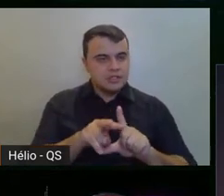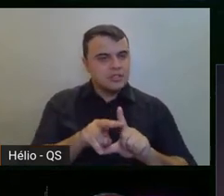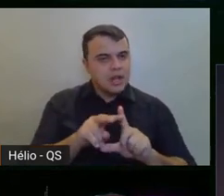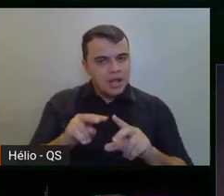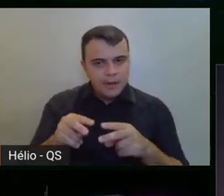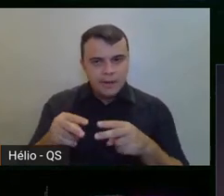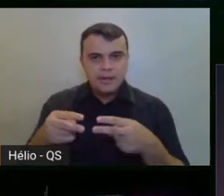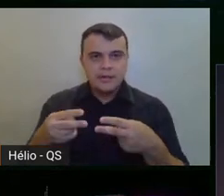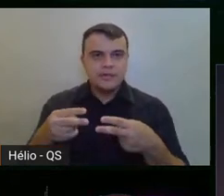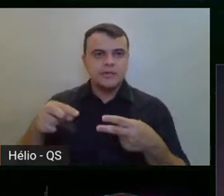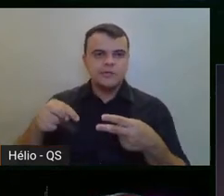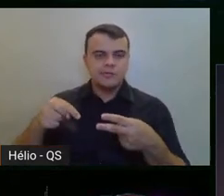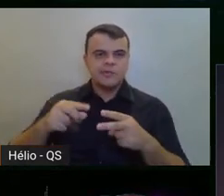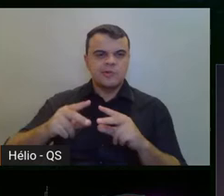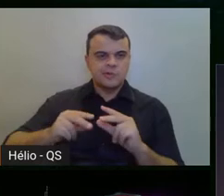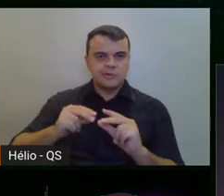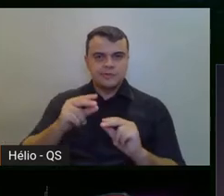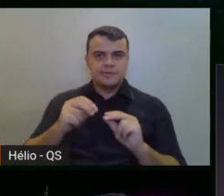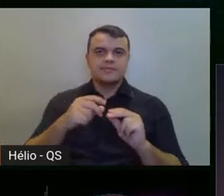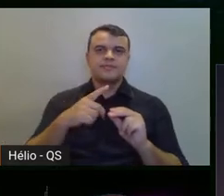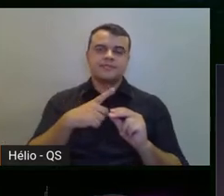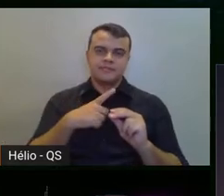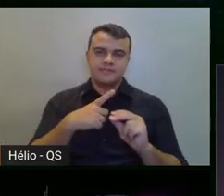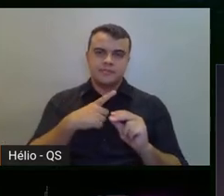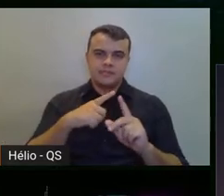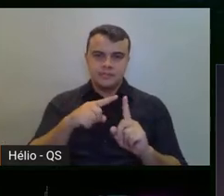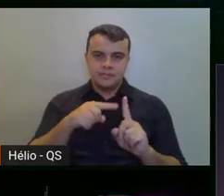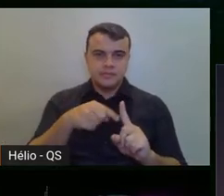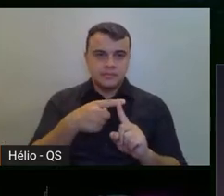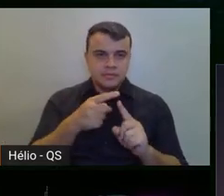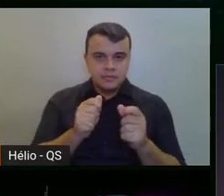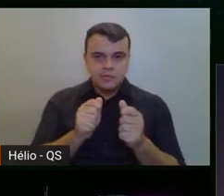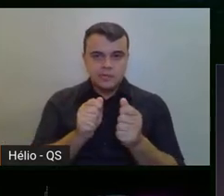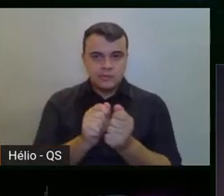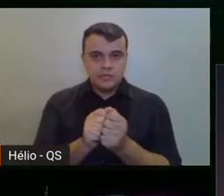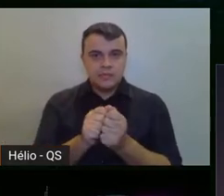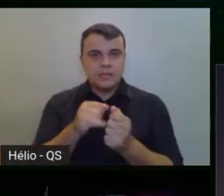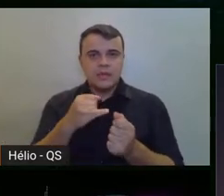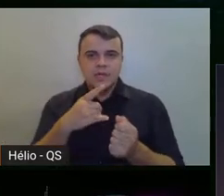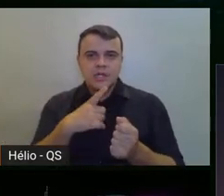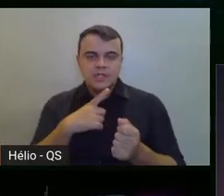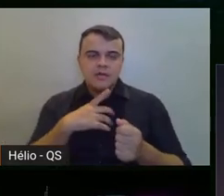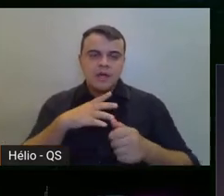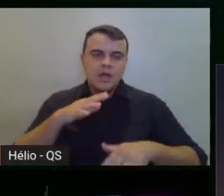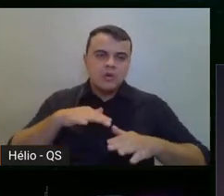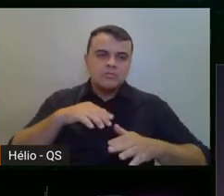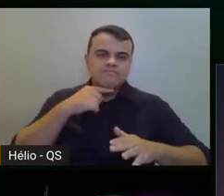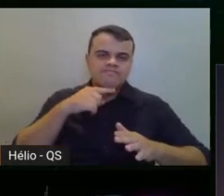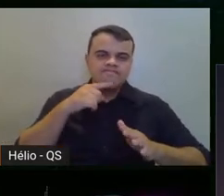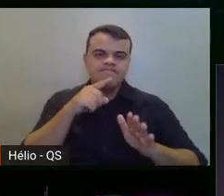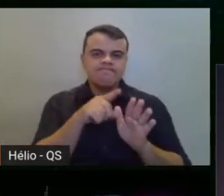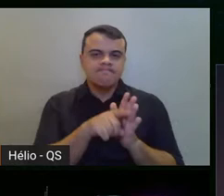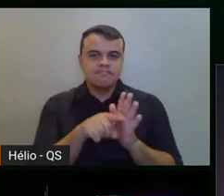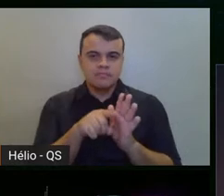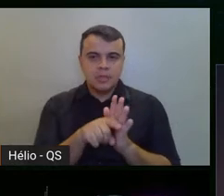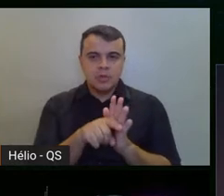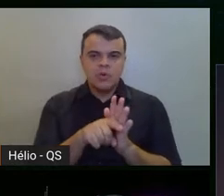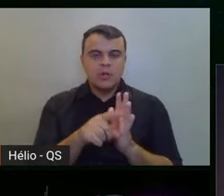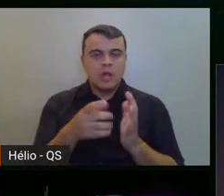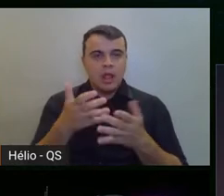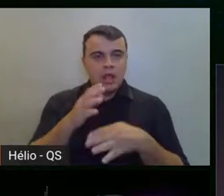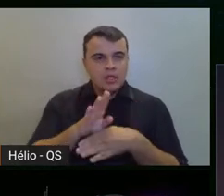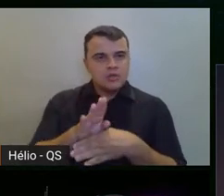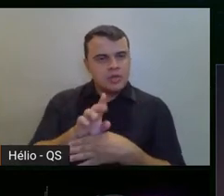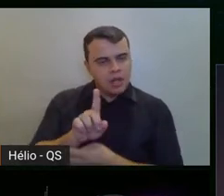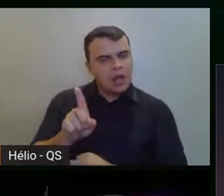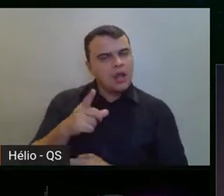links aí também na nos comentários É só adicionar a gente lá e se tiver alguma alguma pergunta alguma coisa que a gente possa ajudar manda